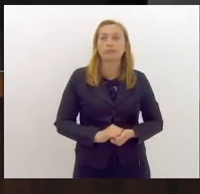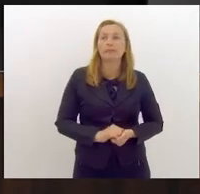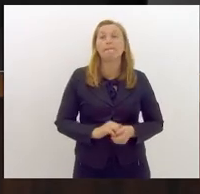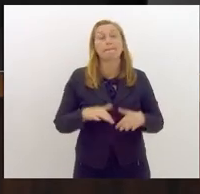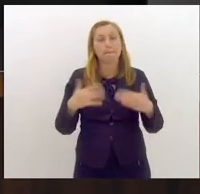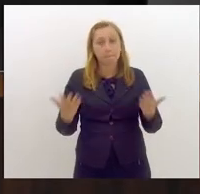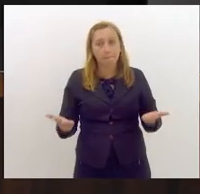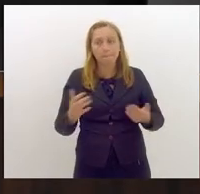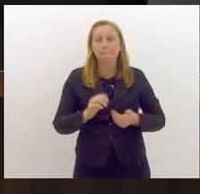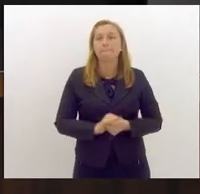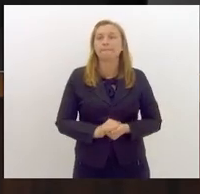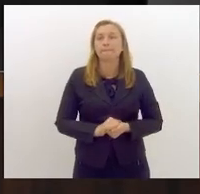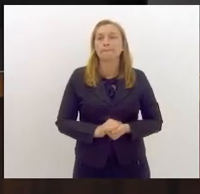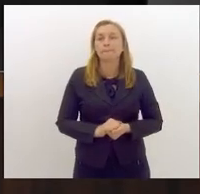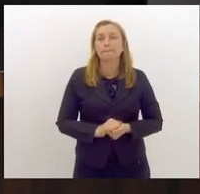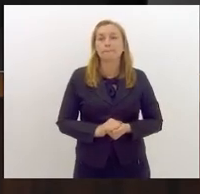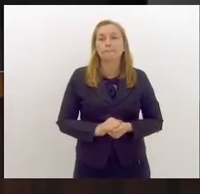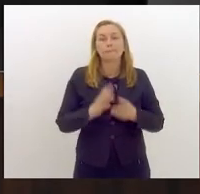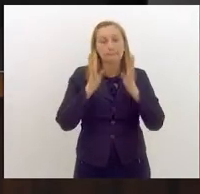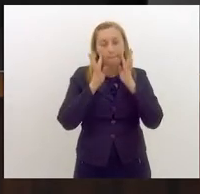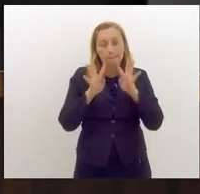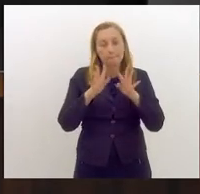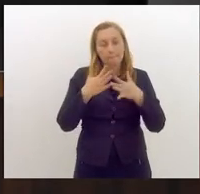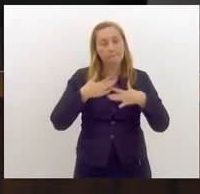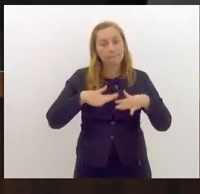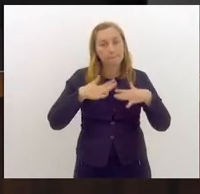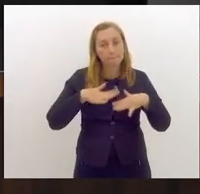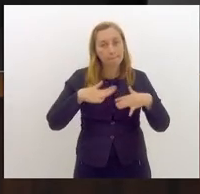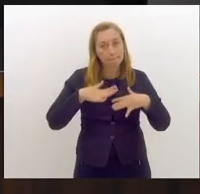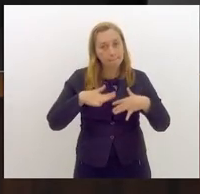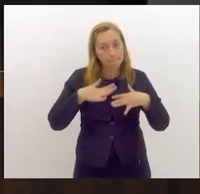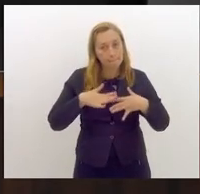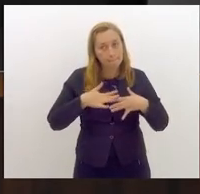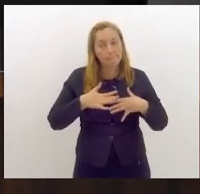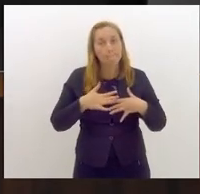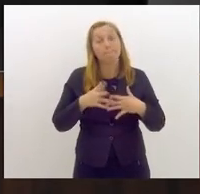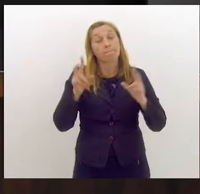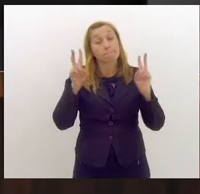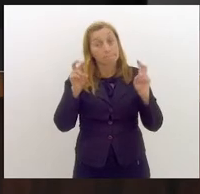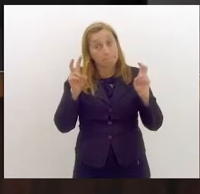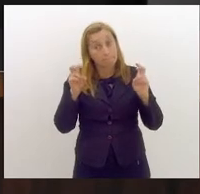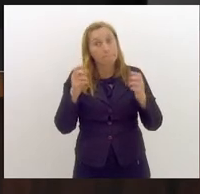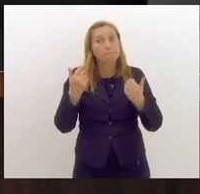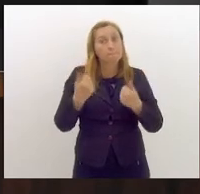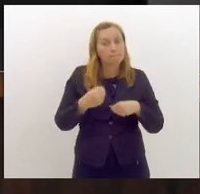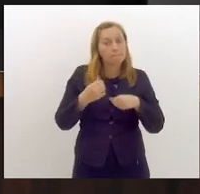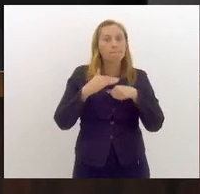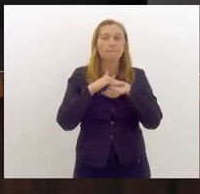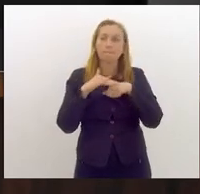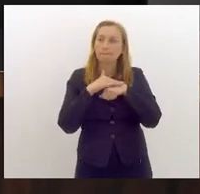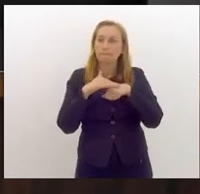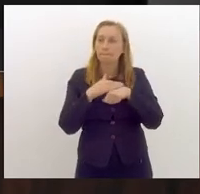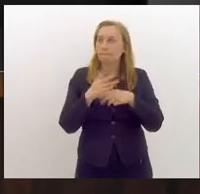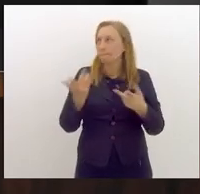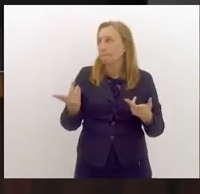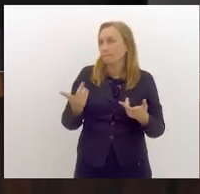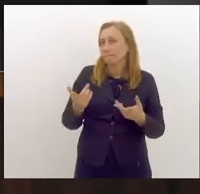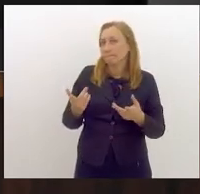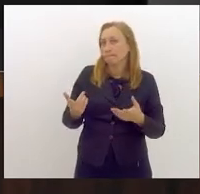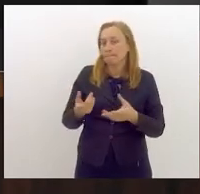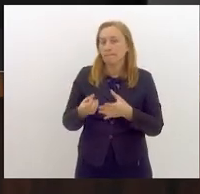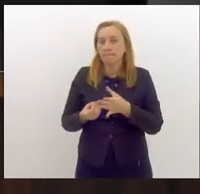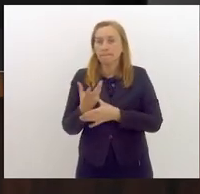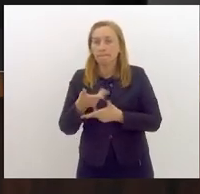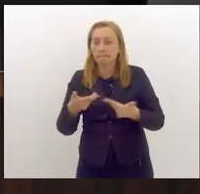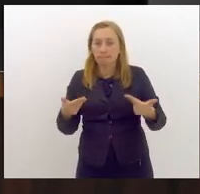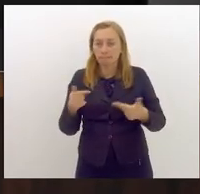Então não precisa ter muita tranquilidade porque são temas que a gente precisa conversar não adianta fazer unilateralmente aqui